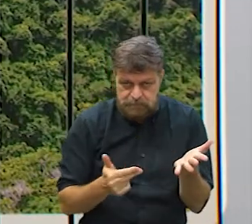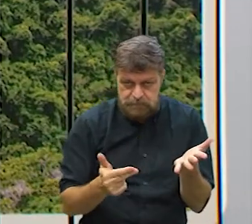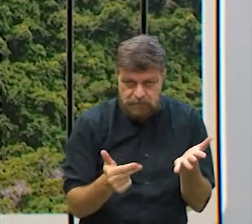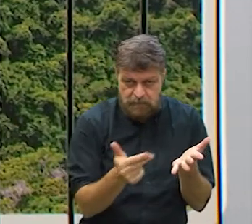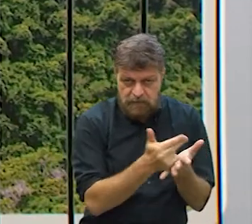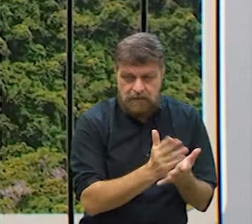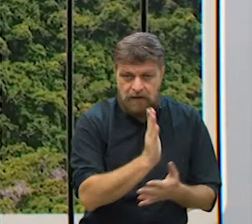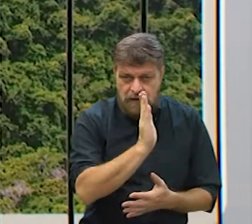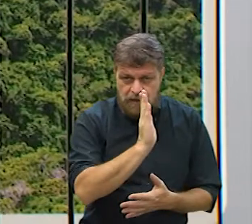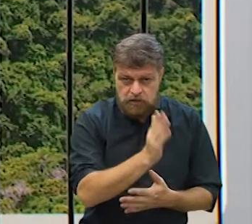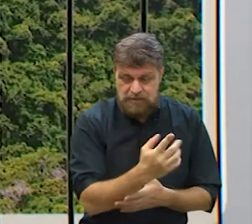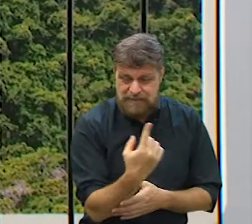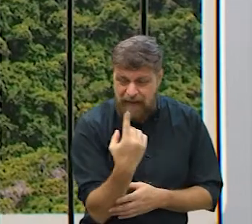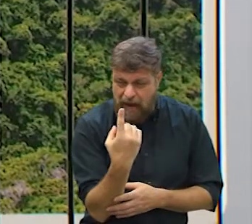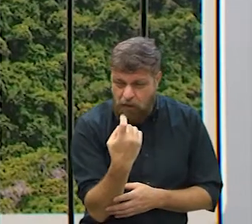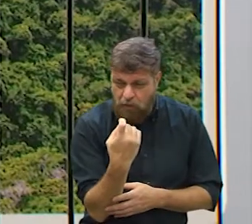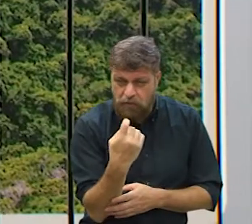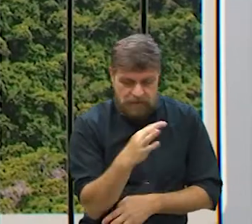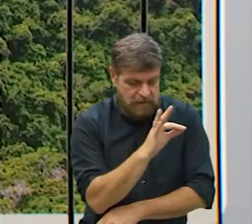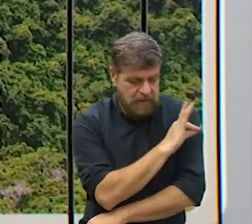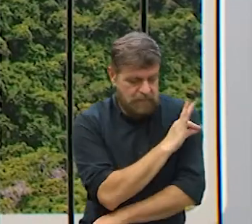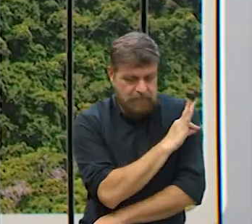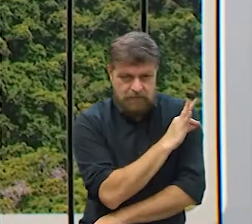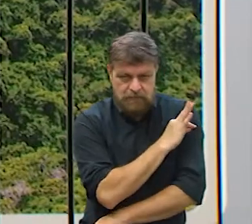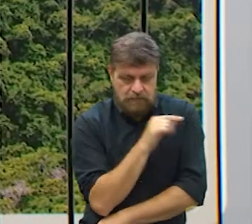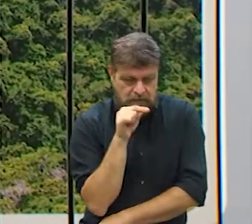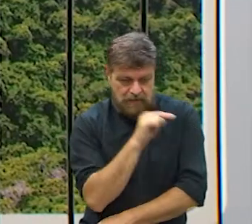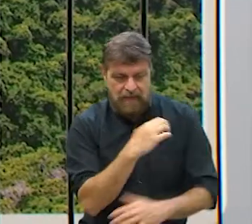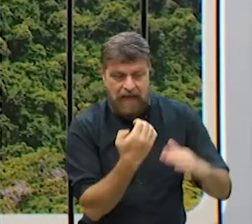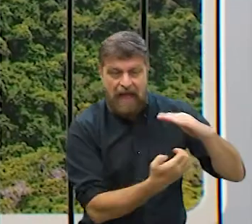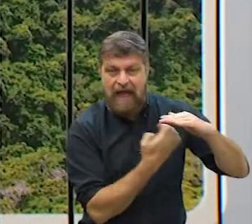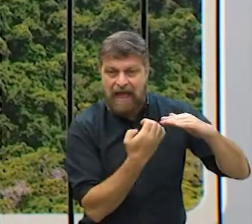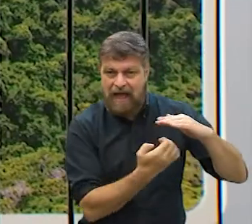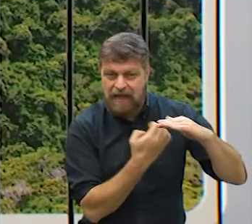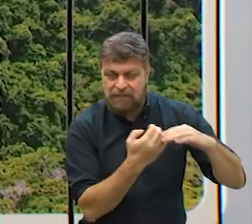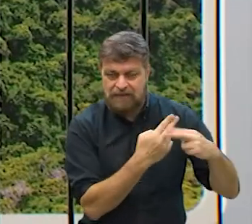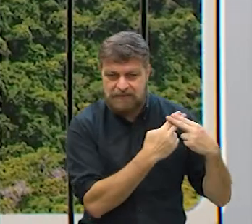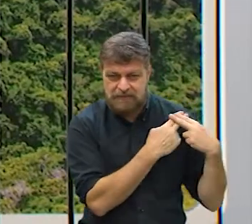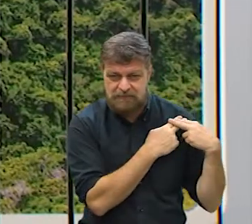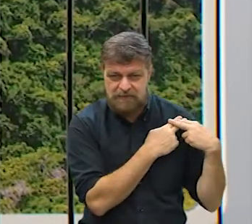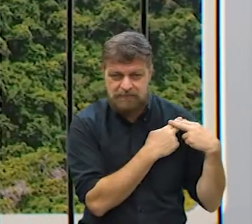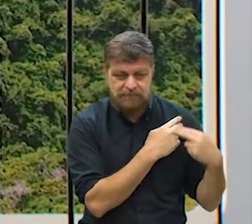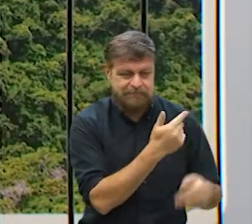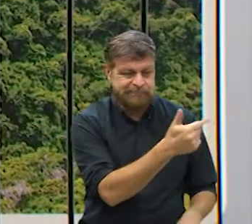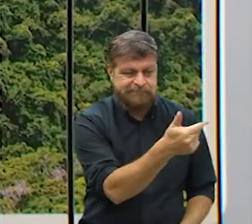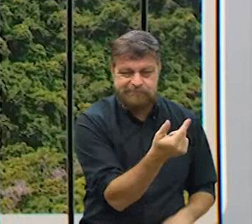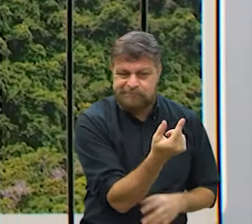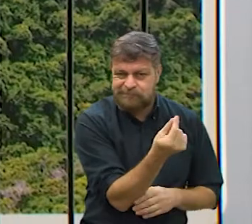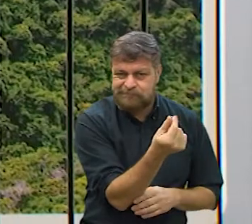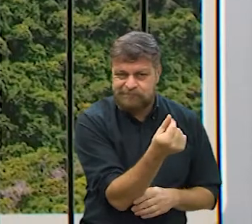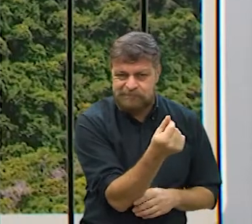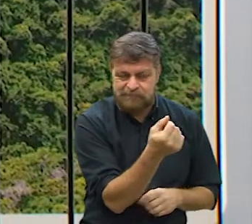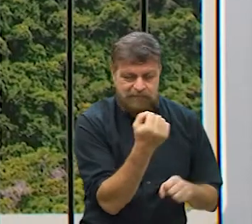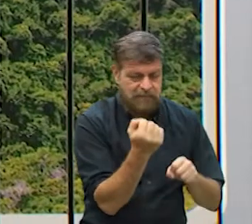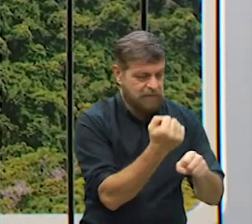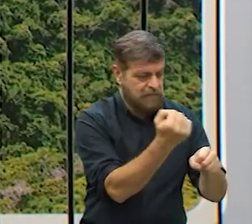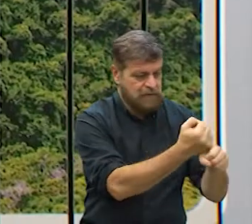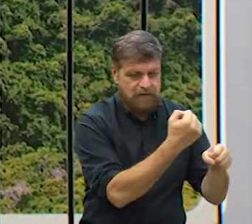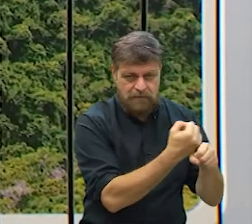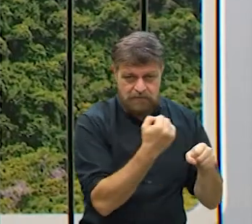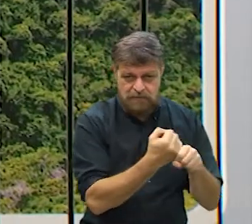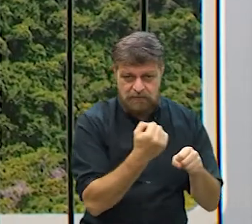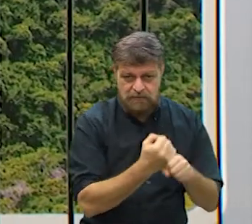já aprovada, uma planta única, quer dizer, a prefeitura, a Coab, no caso deles lá, não tinha recurso para